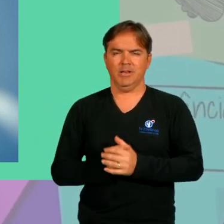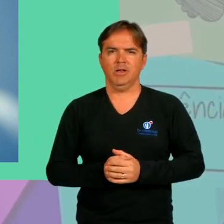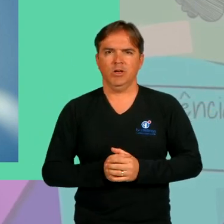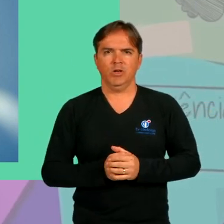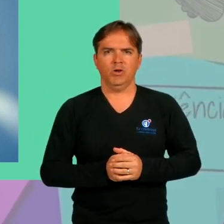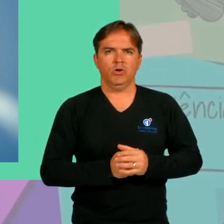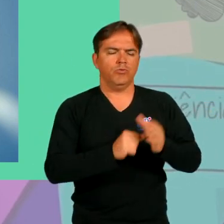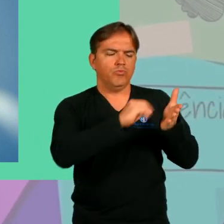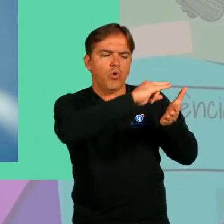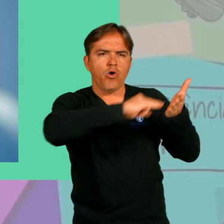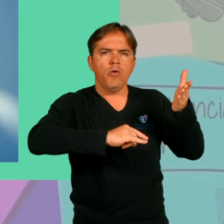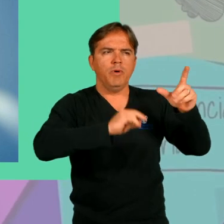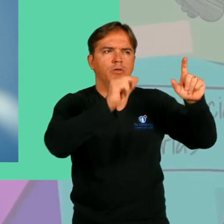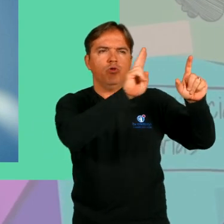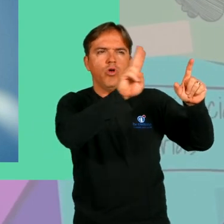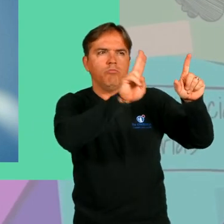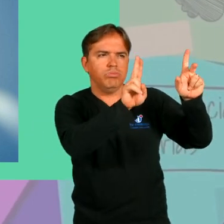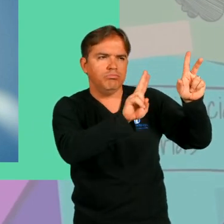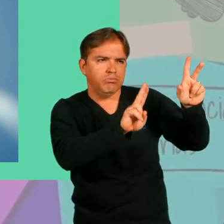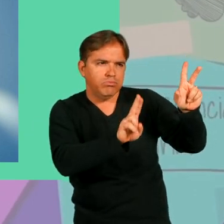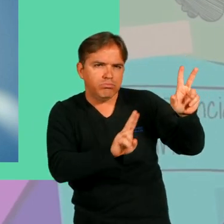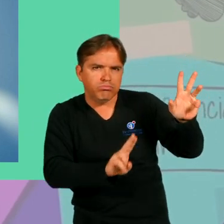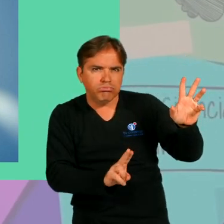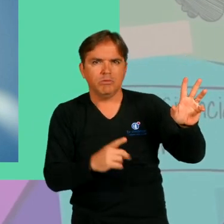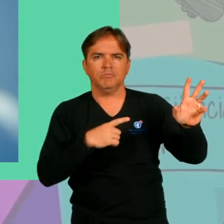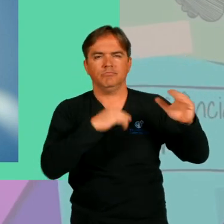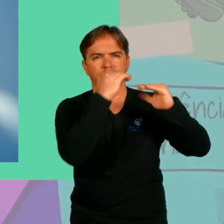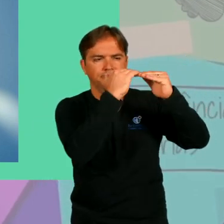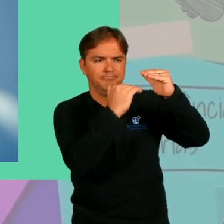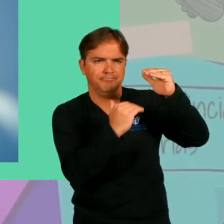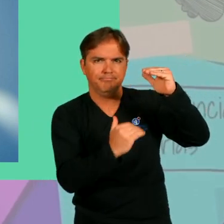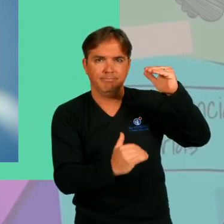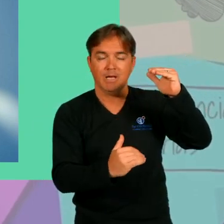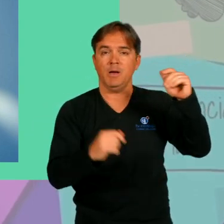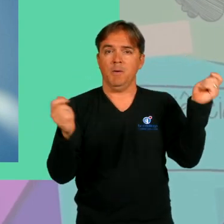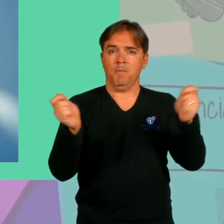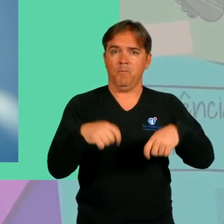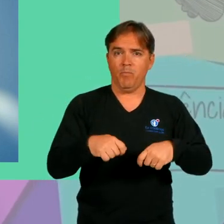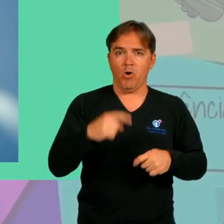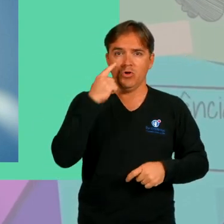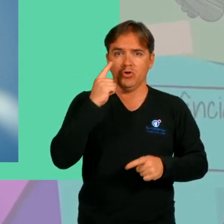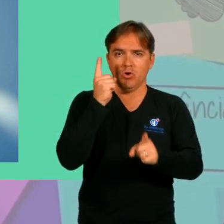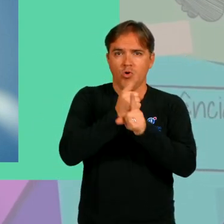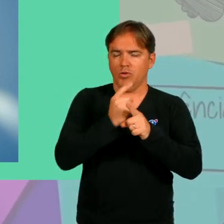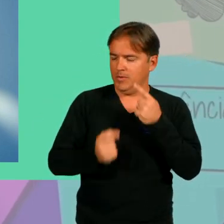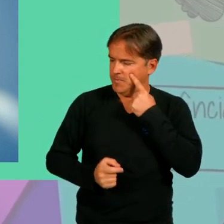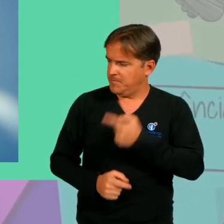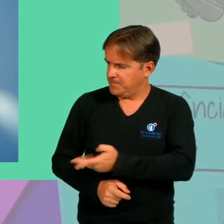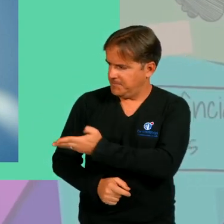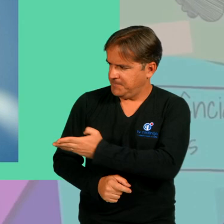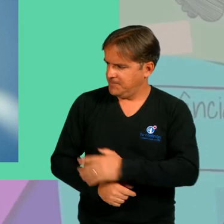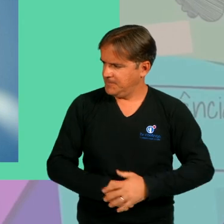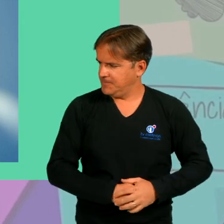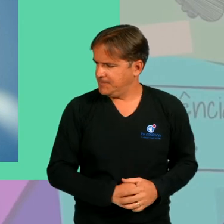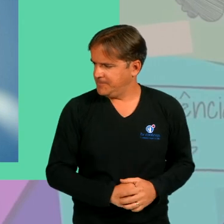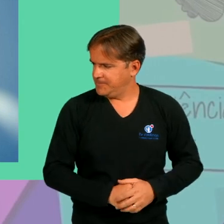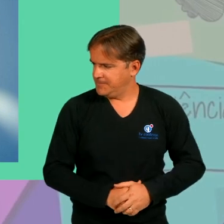pelos nomes dos participantes que apresentaram os trabalhos e podem ser retirados no portais ponto